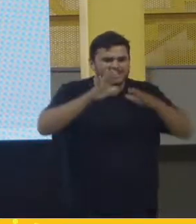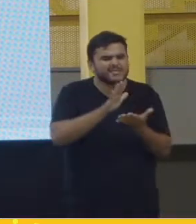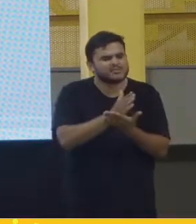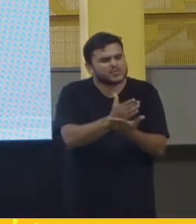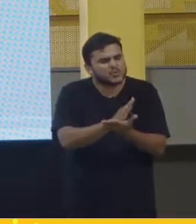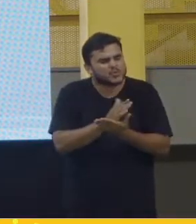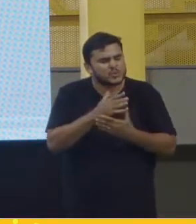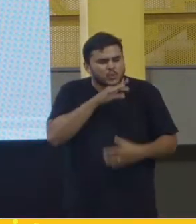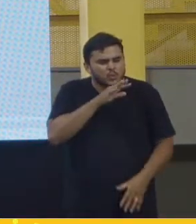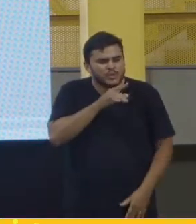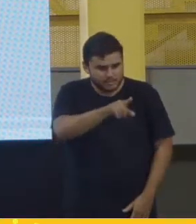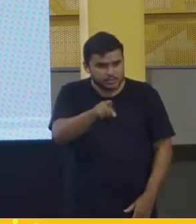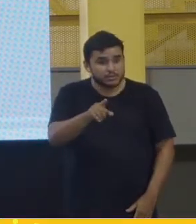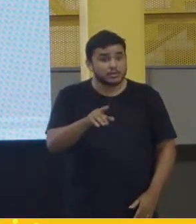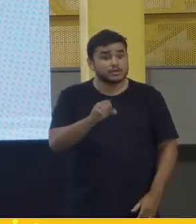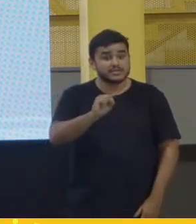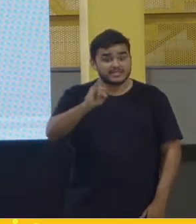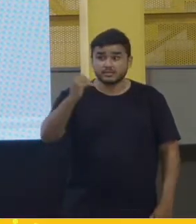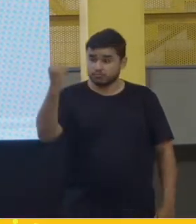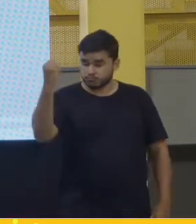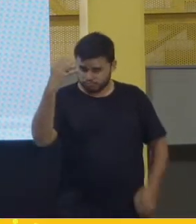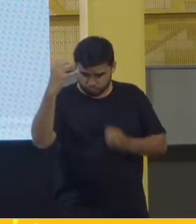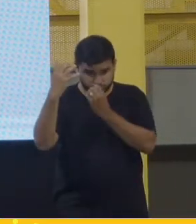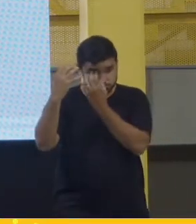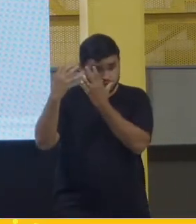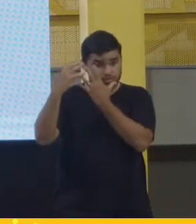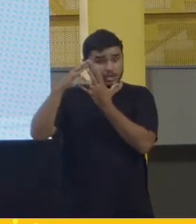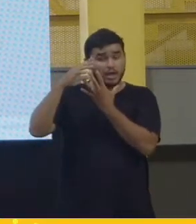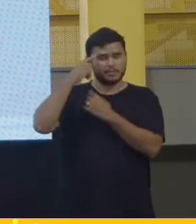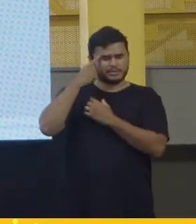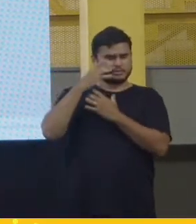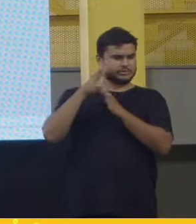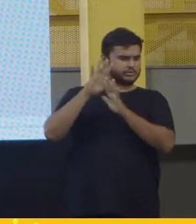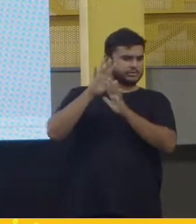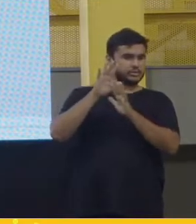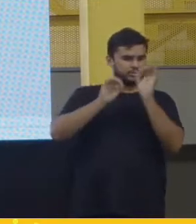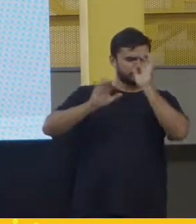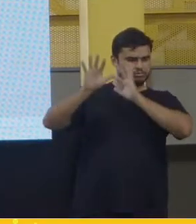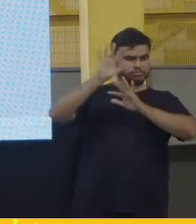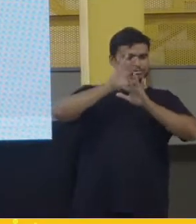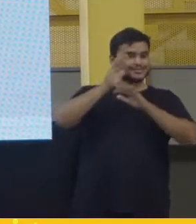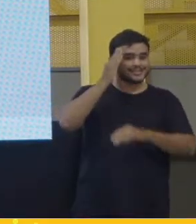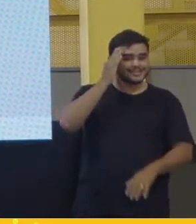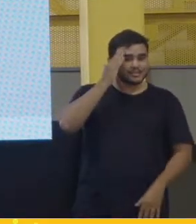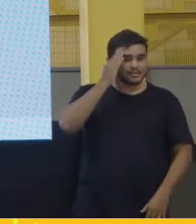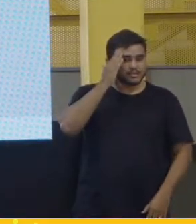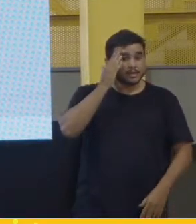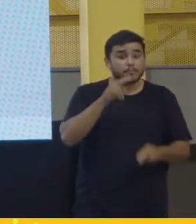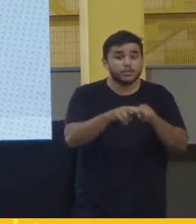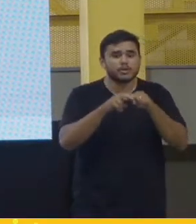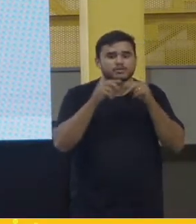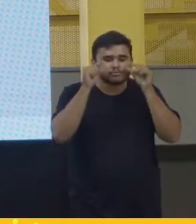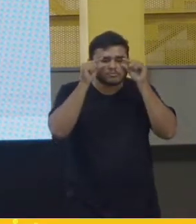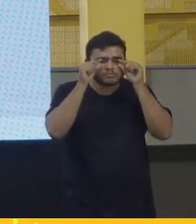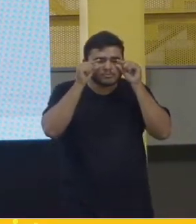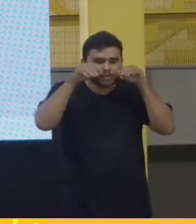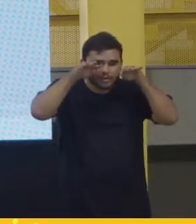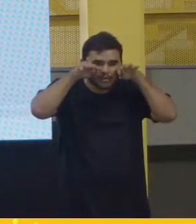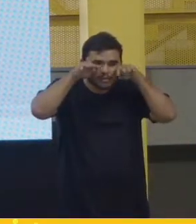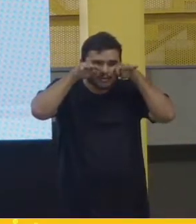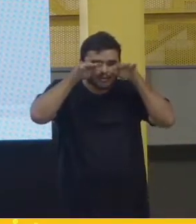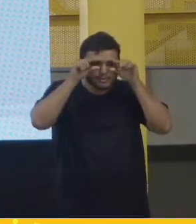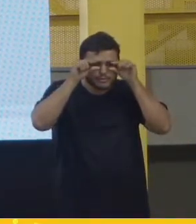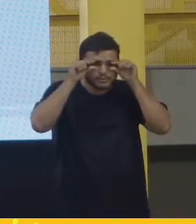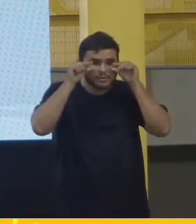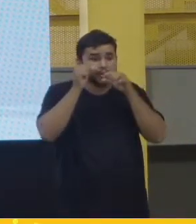luz no olho, ilumina o fundo do olho, que tem que cor? Vermelha, de sangue, entendeu? Então nós